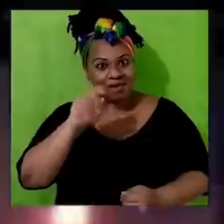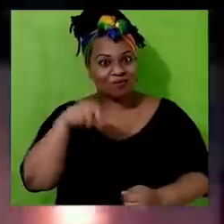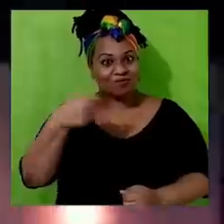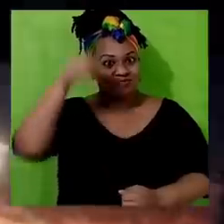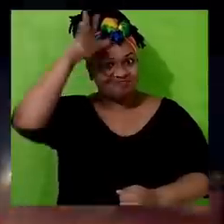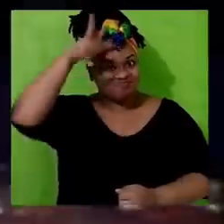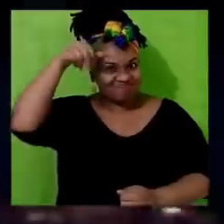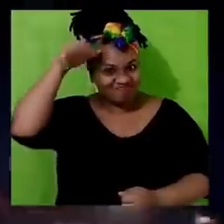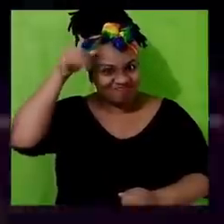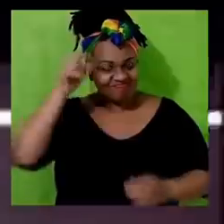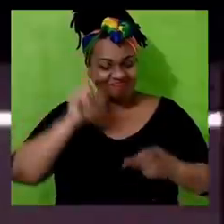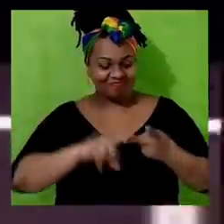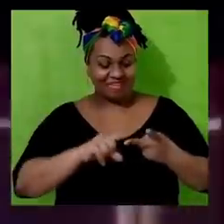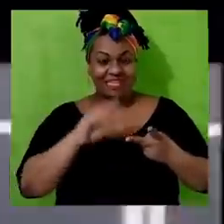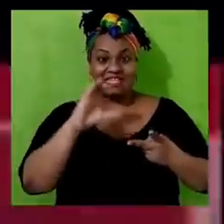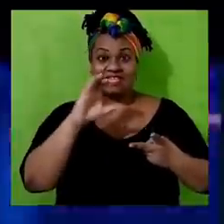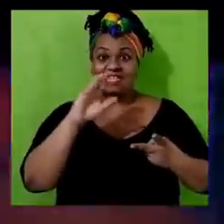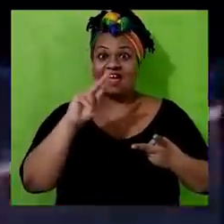PH,